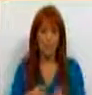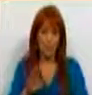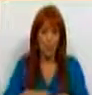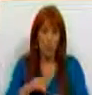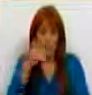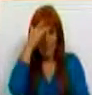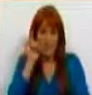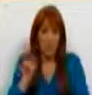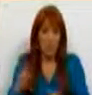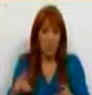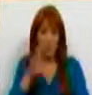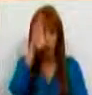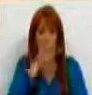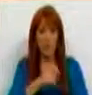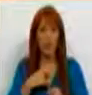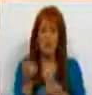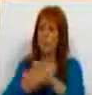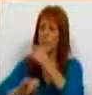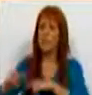deste parecer, o Governo